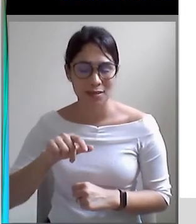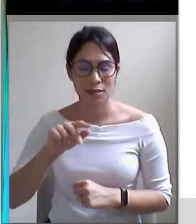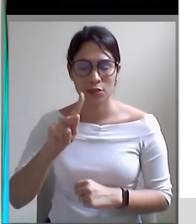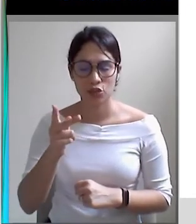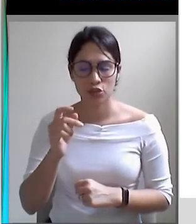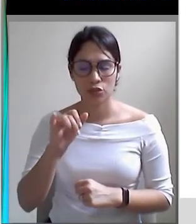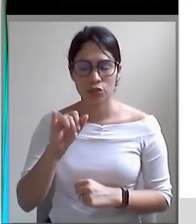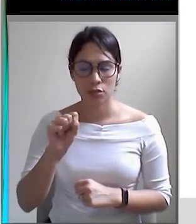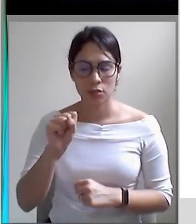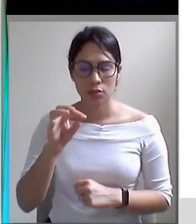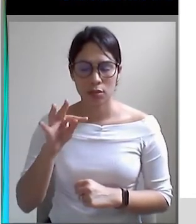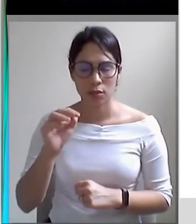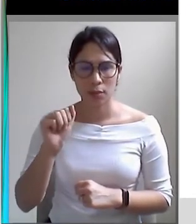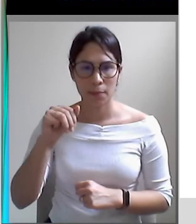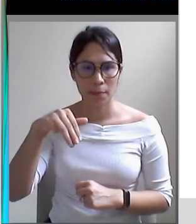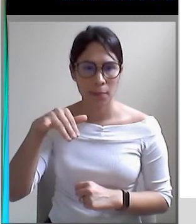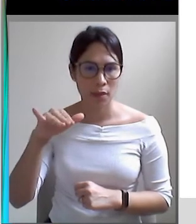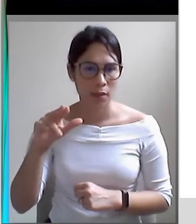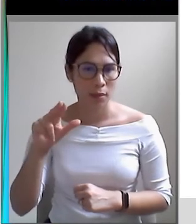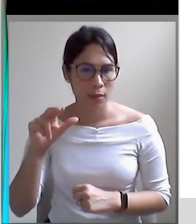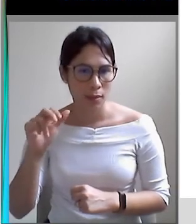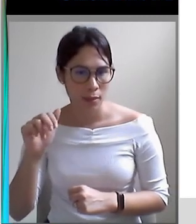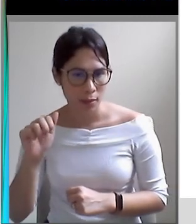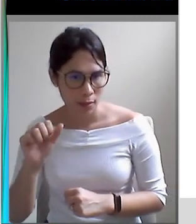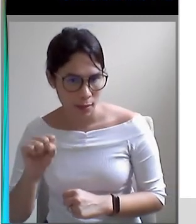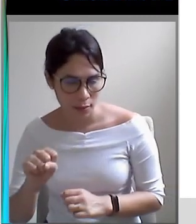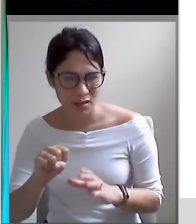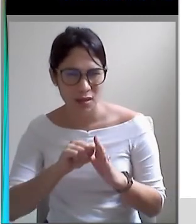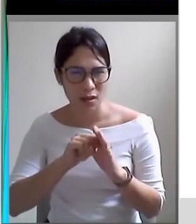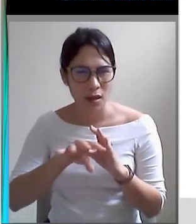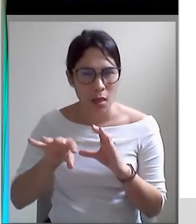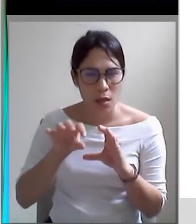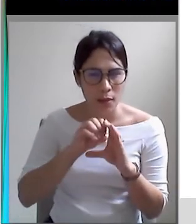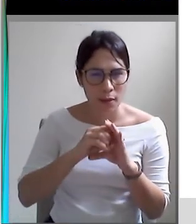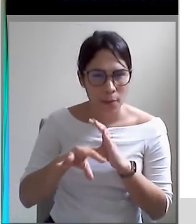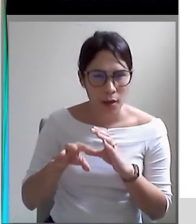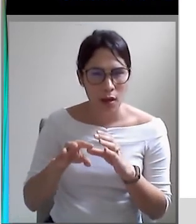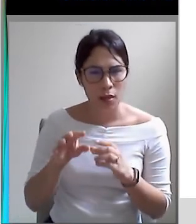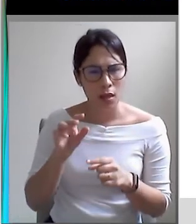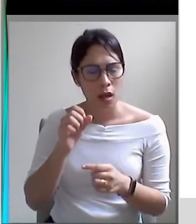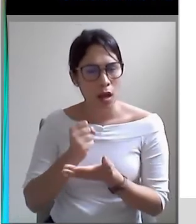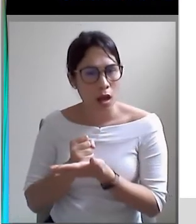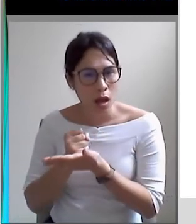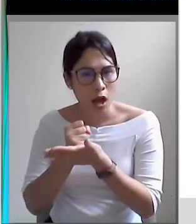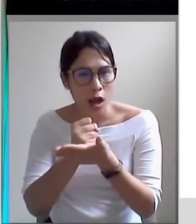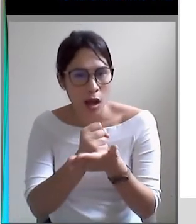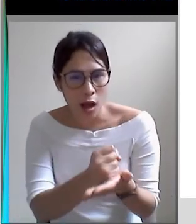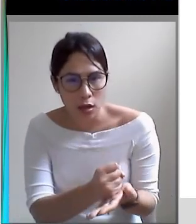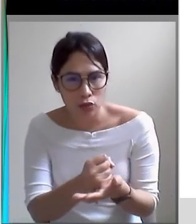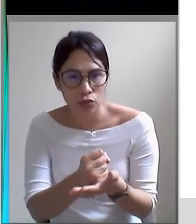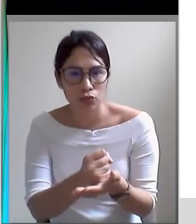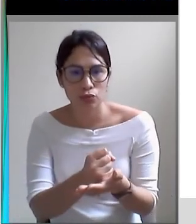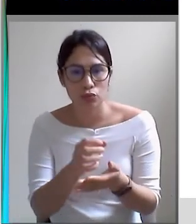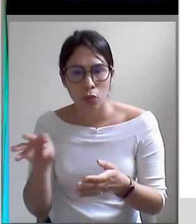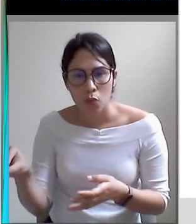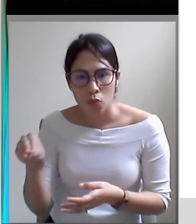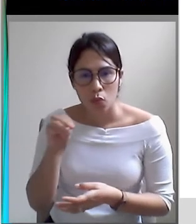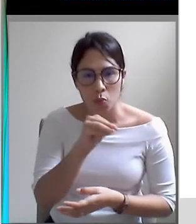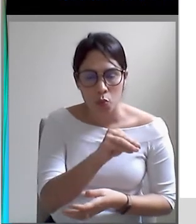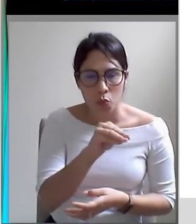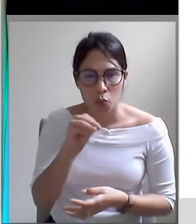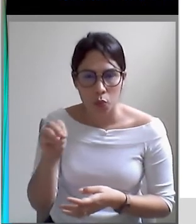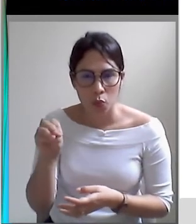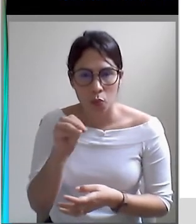monócitos auxiliam os neutrófilos a passarem pelas junções intercelulares do endotélio por meio